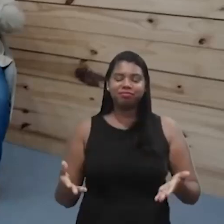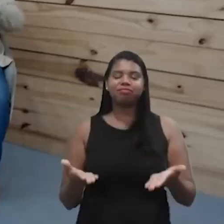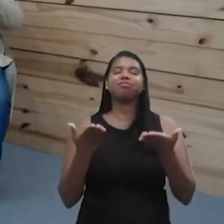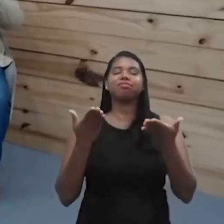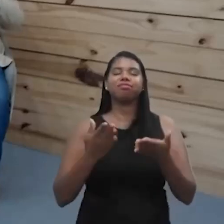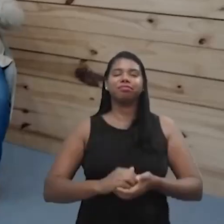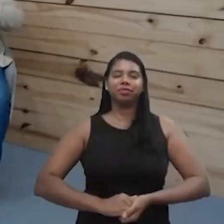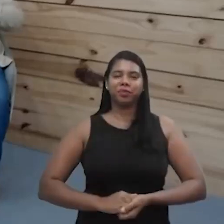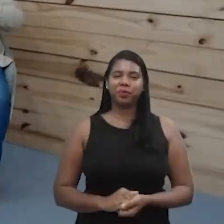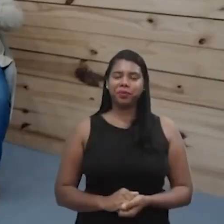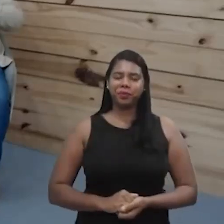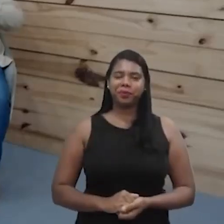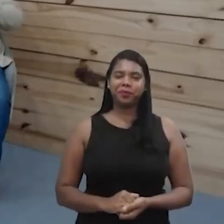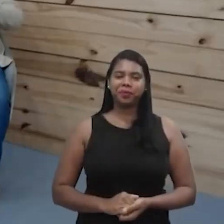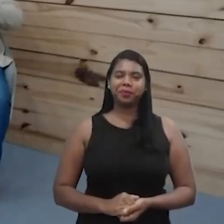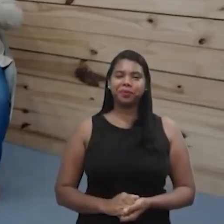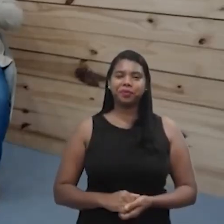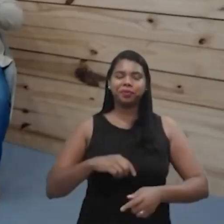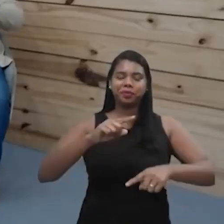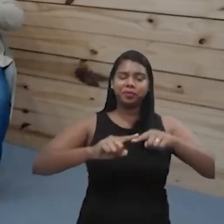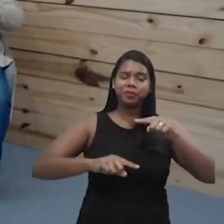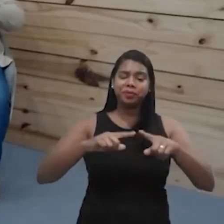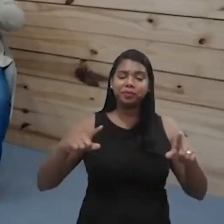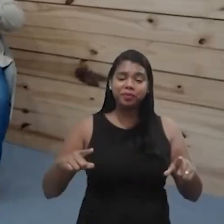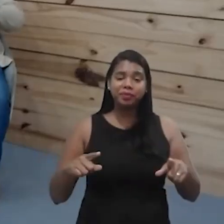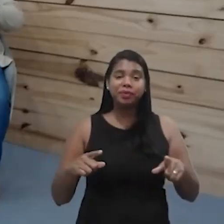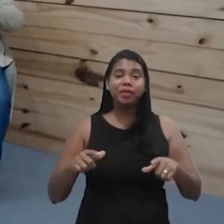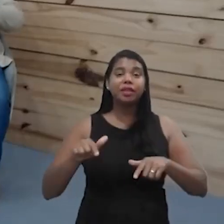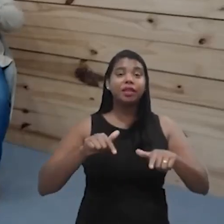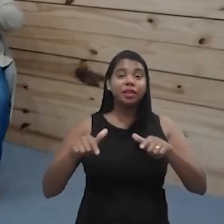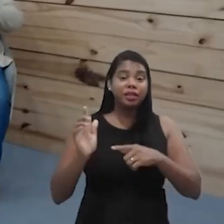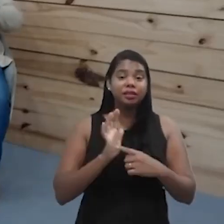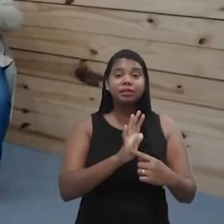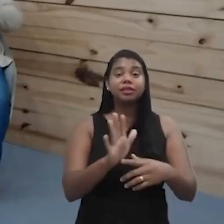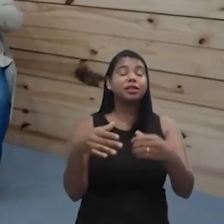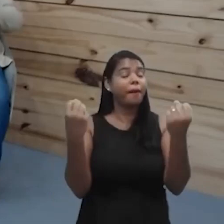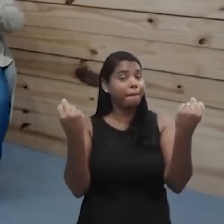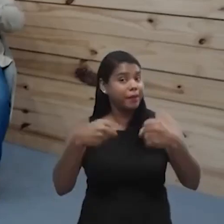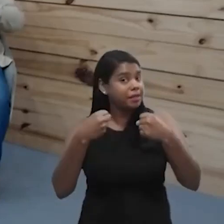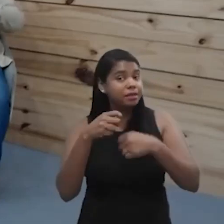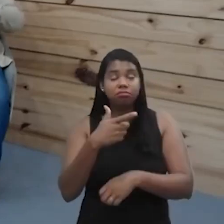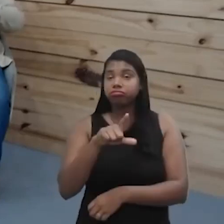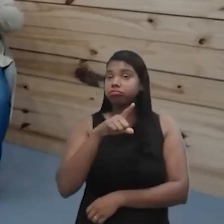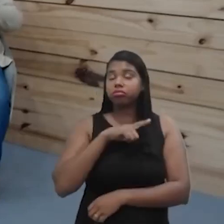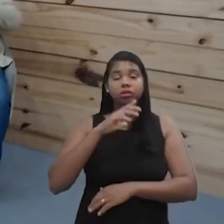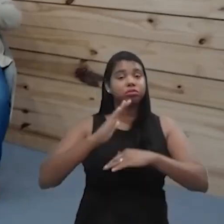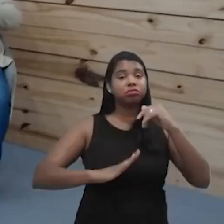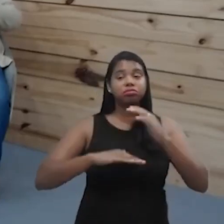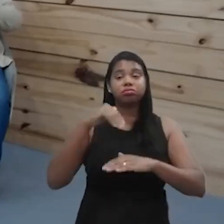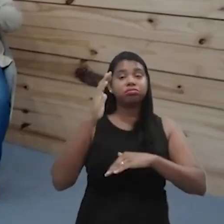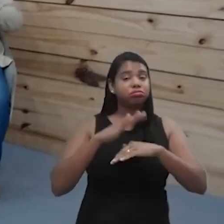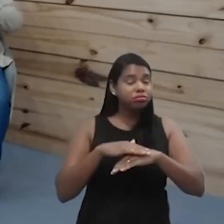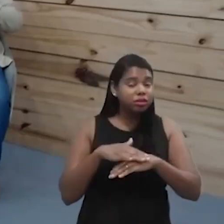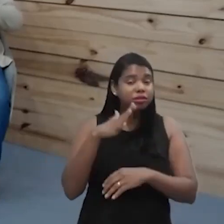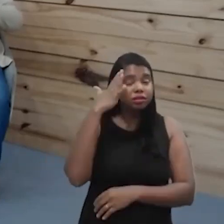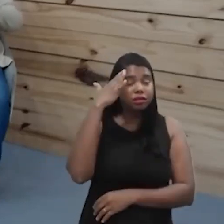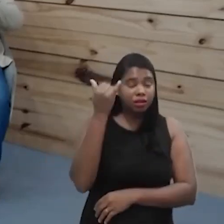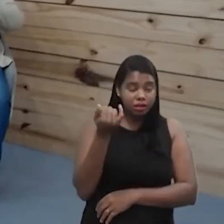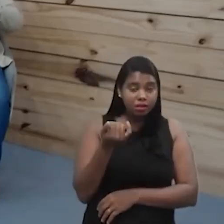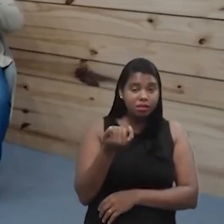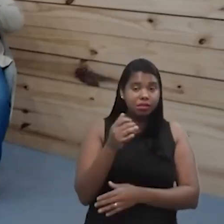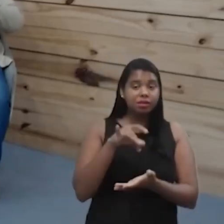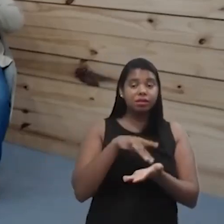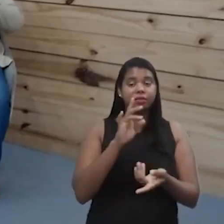ressalte maior para uma atividade em que o mercado de trabalho está demandando e não tem profissional disponível ainda.